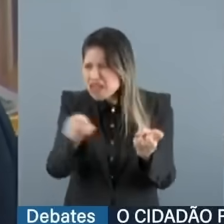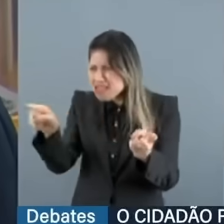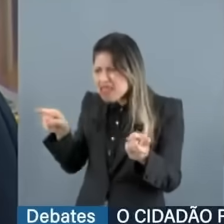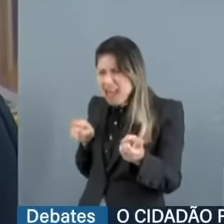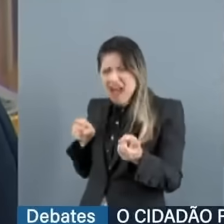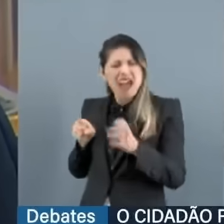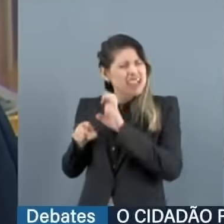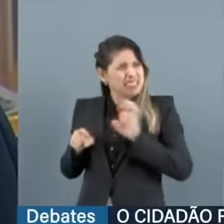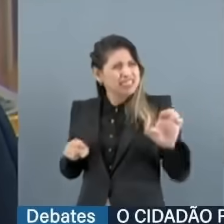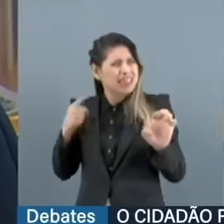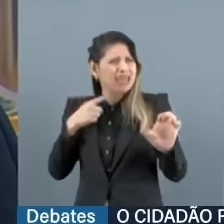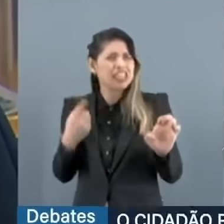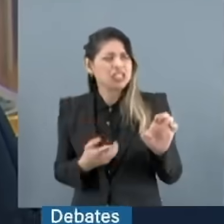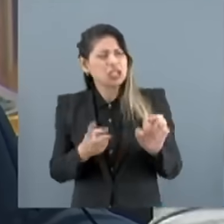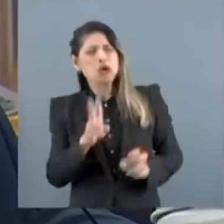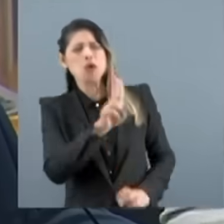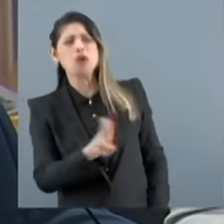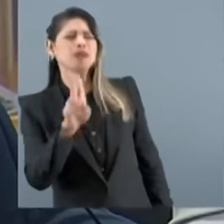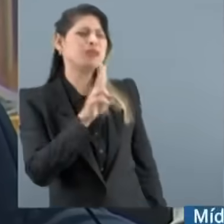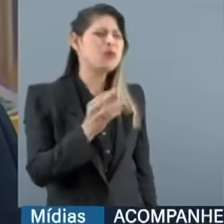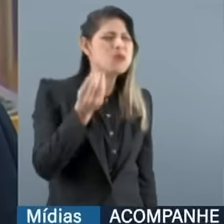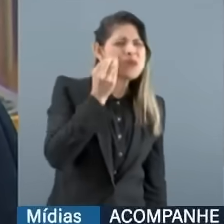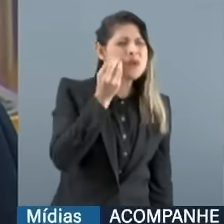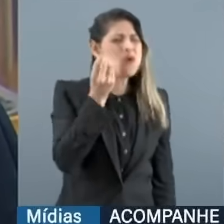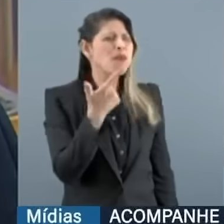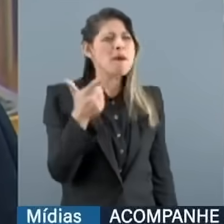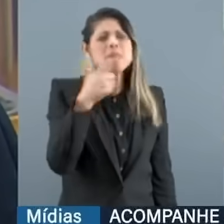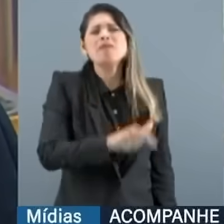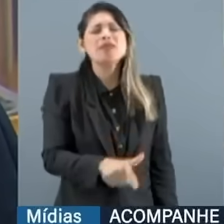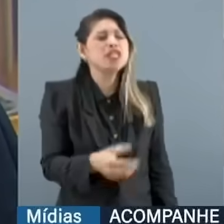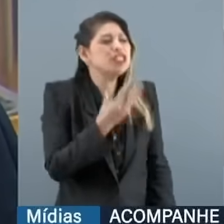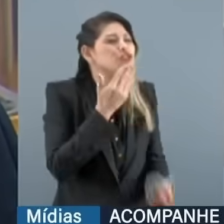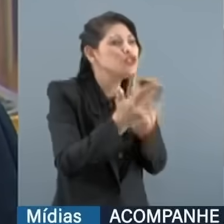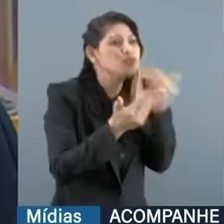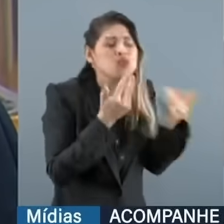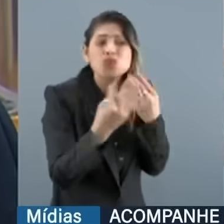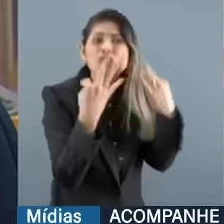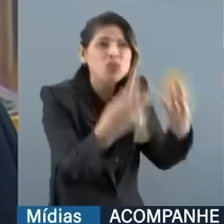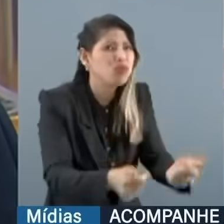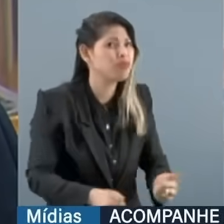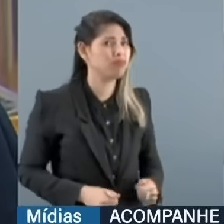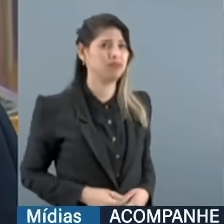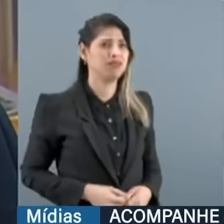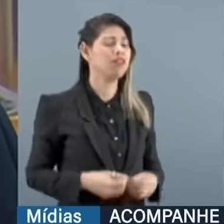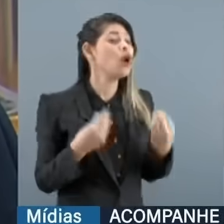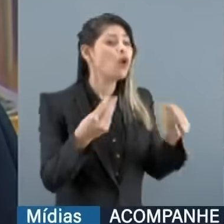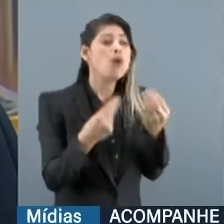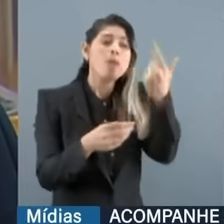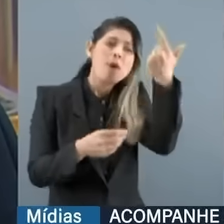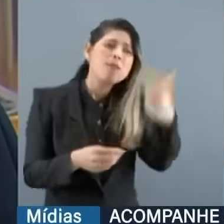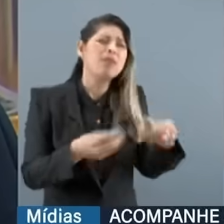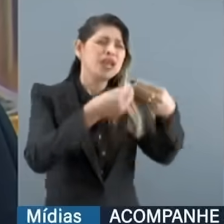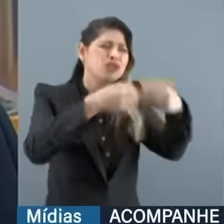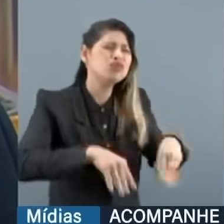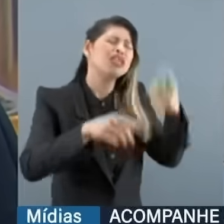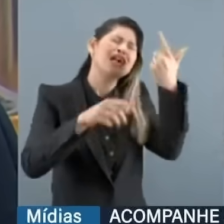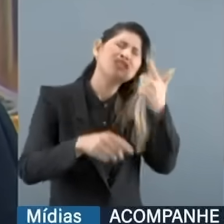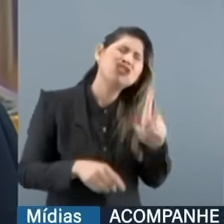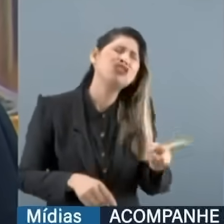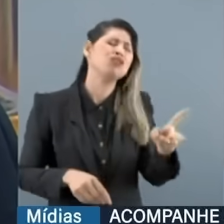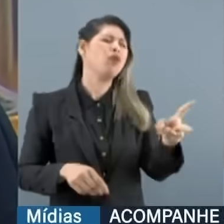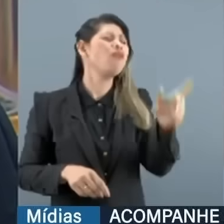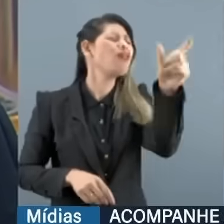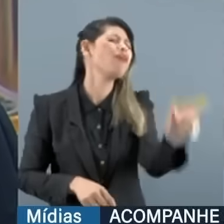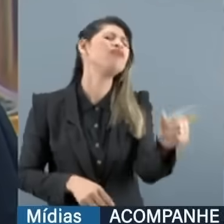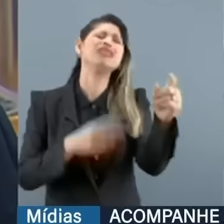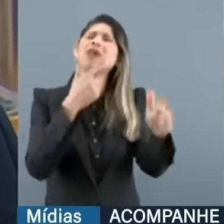você não vai conseguir provar que ele te pediu tudo aquilo? Mais uma vez, Walter, quem sai prejudicado nessa grande história